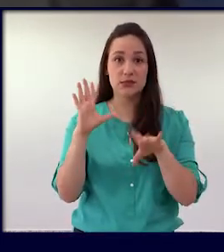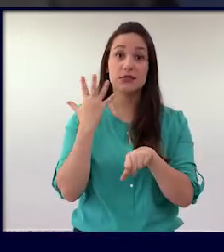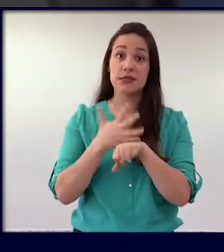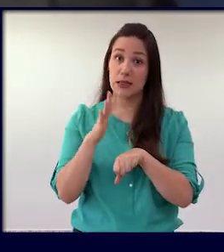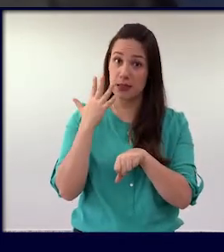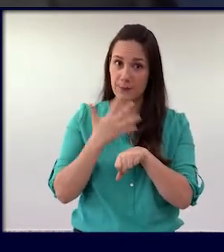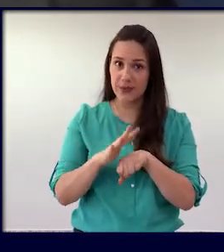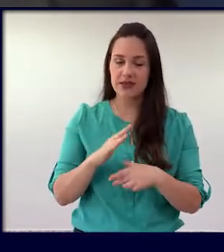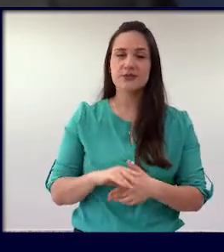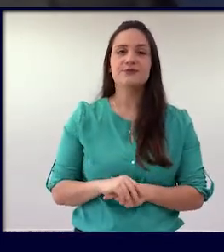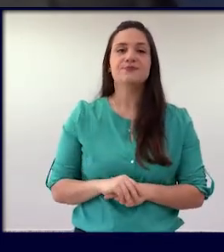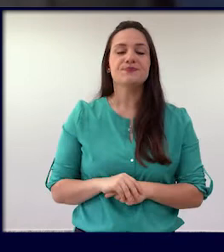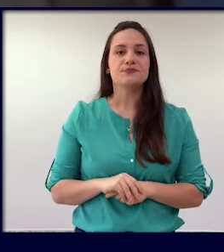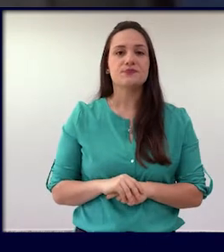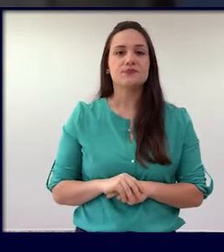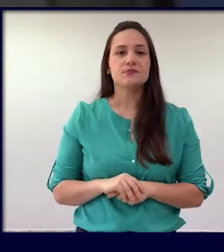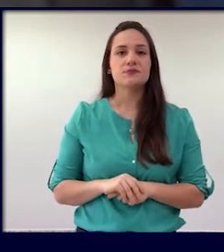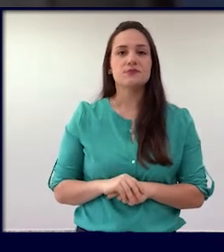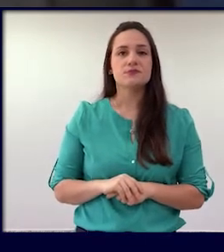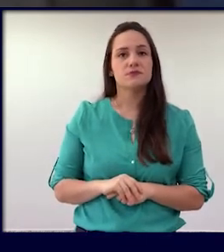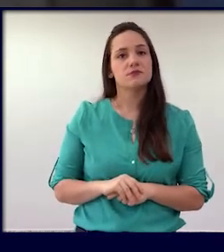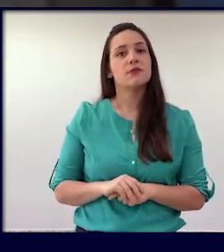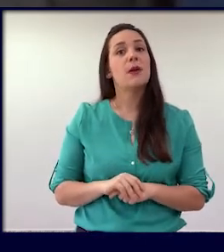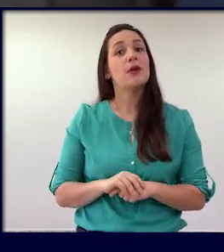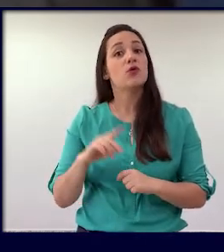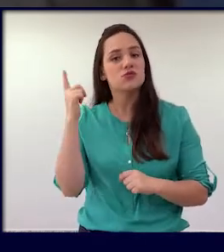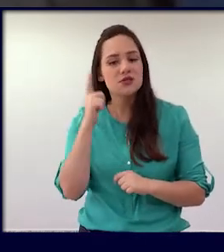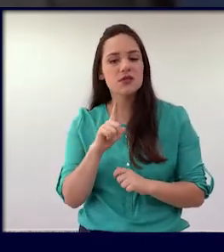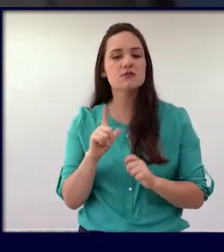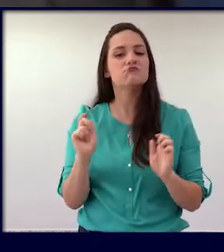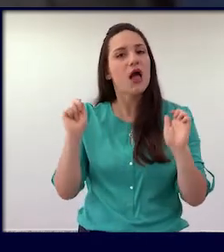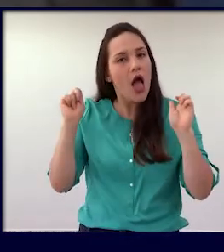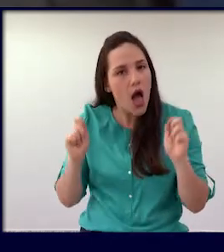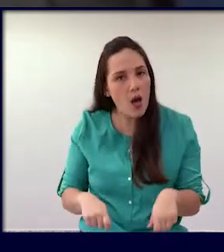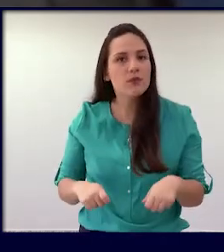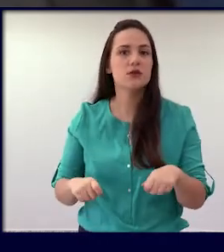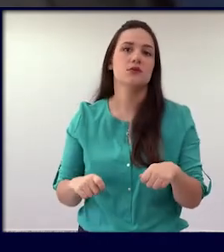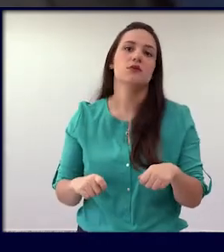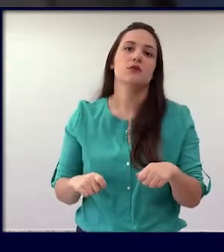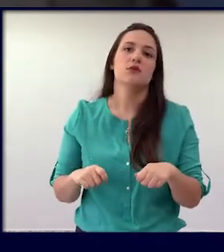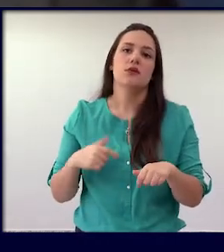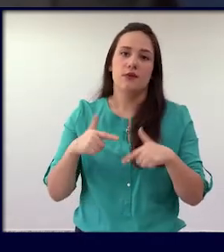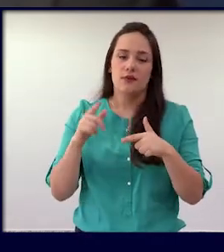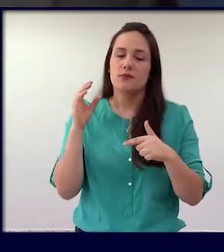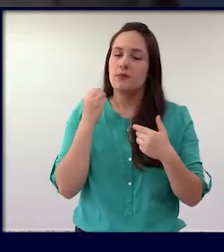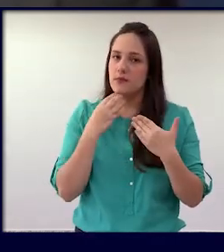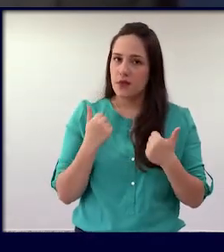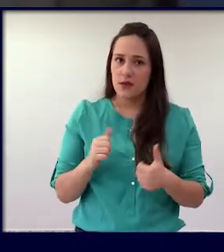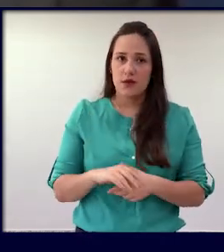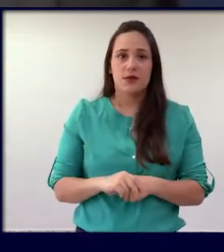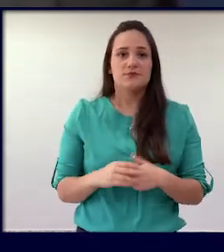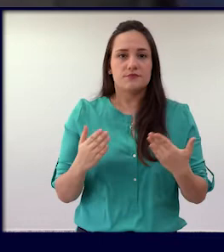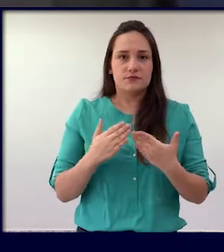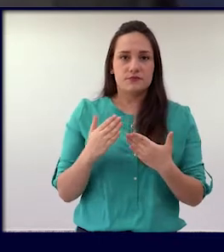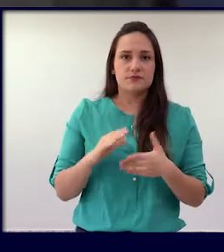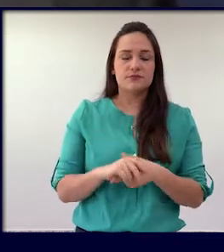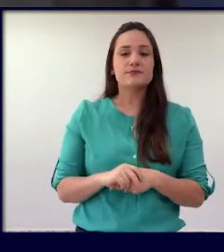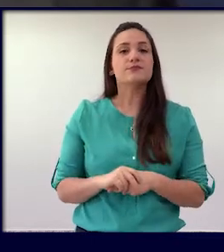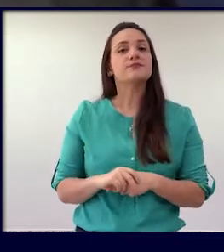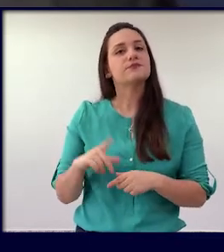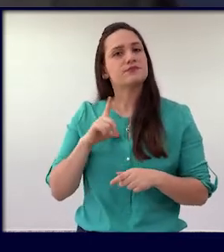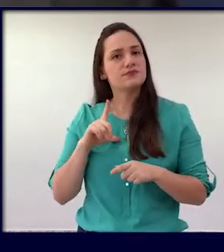ou capacitação que eles precisam fazer para estarem aptos no dia da eleição. Esse ano, como a gente está vivendo